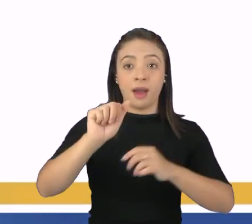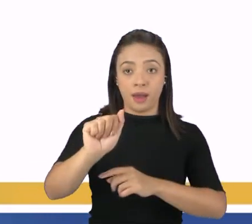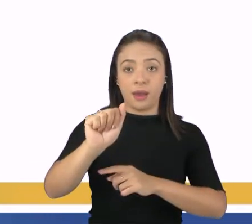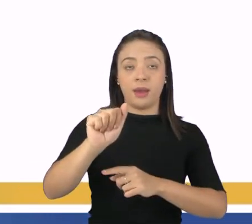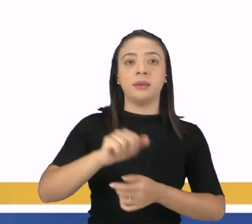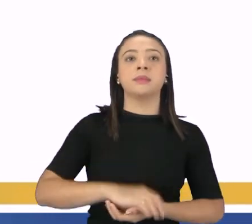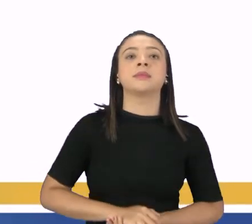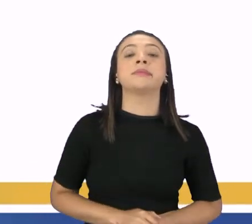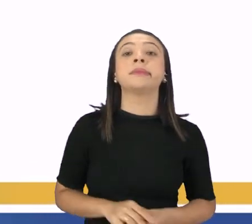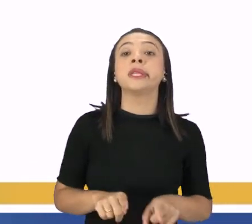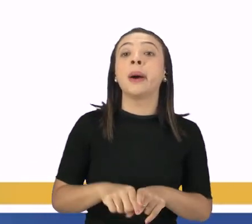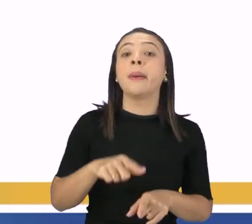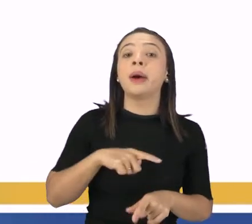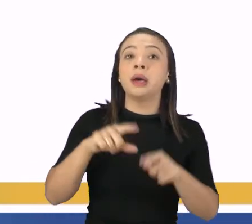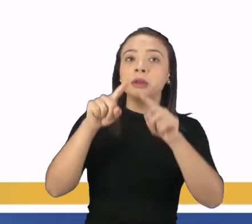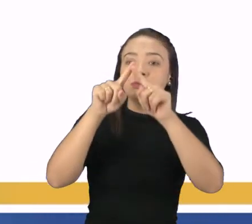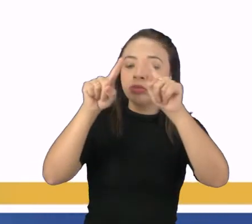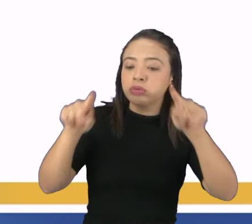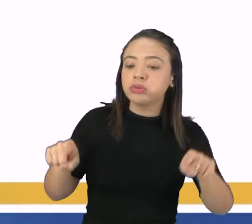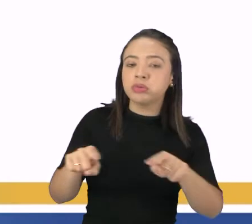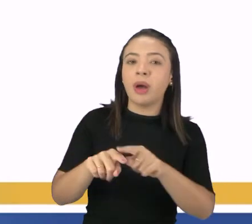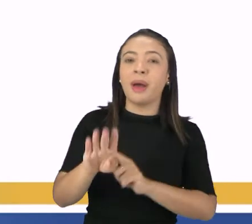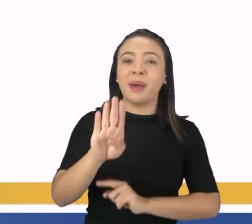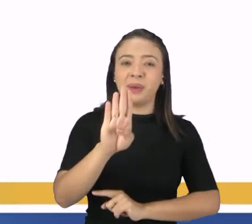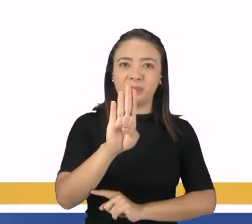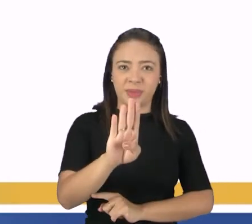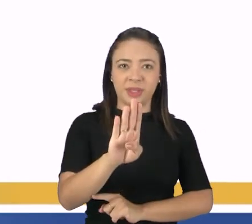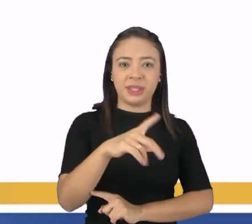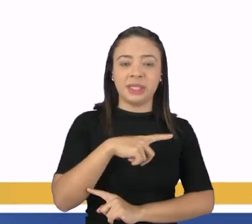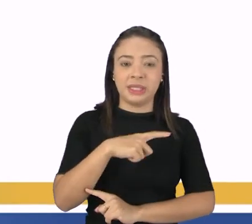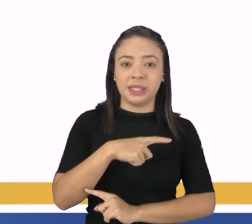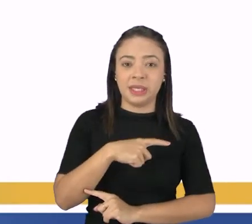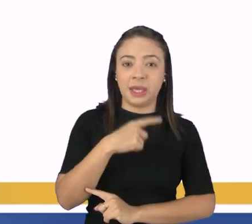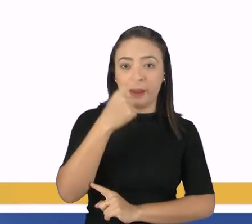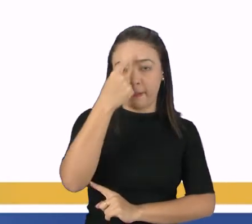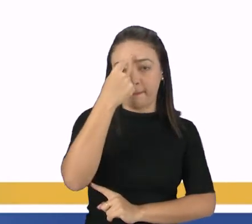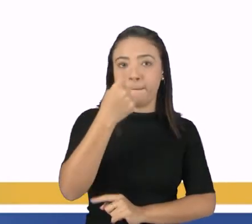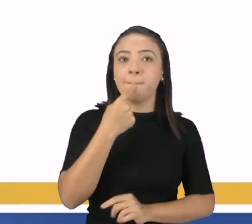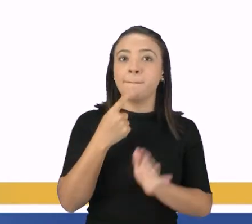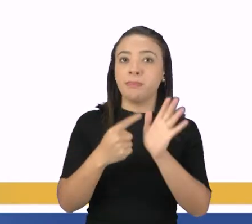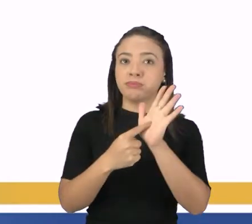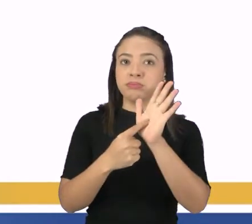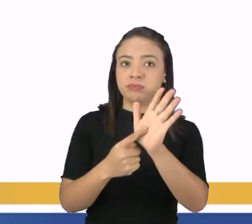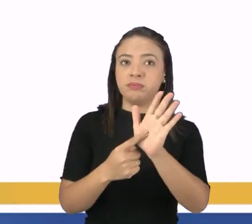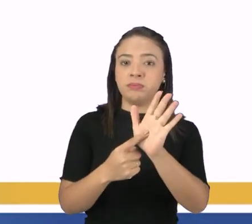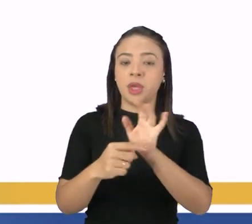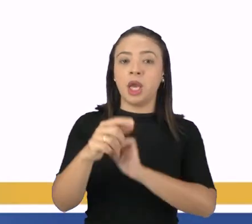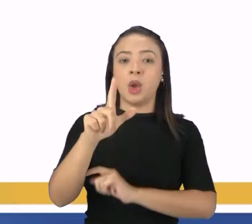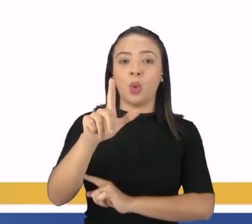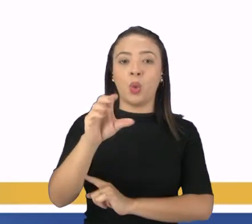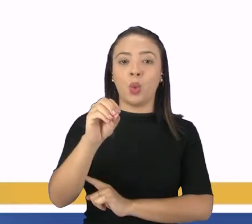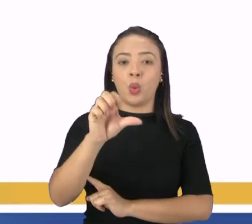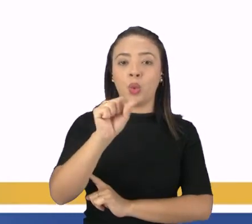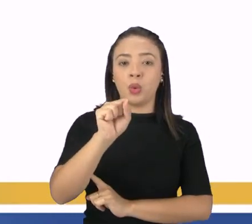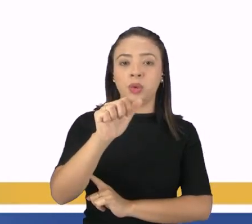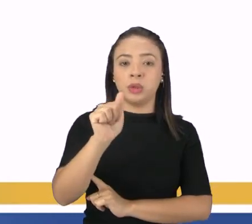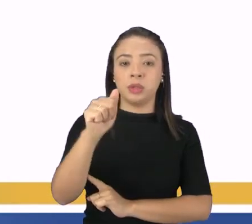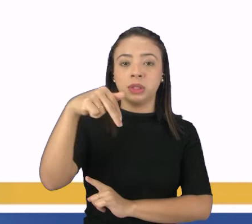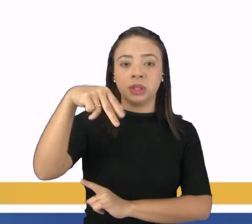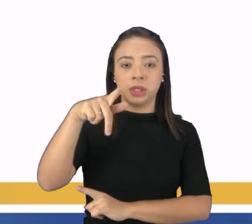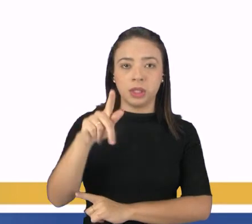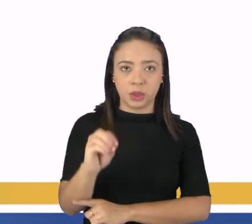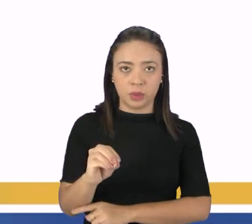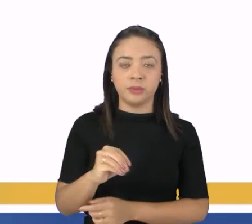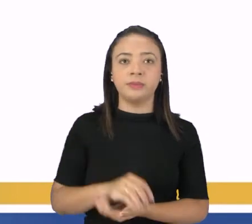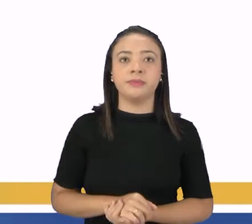então, a área do terreno B, que é expresso aí por uma figura, né, em formato de losango. Então, temos a diagonal